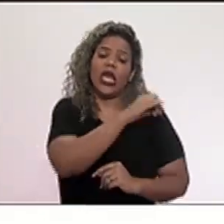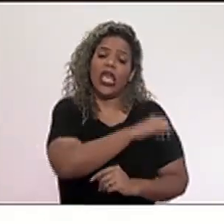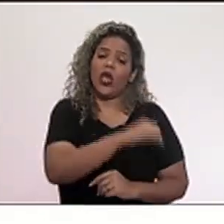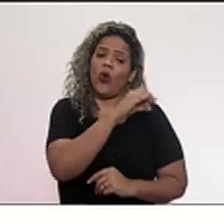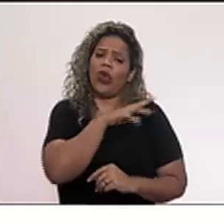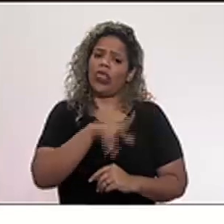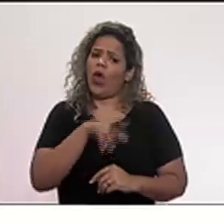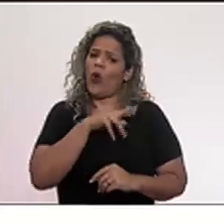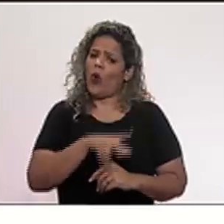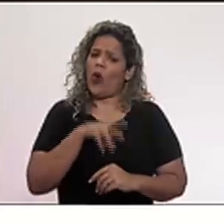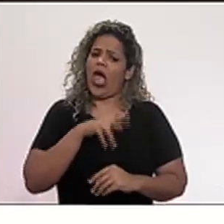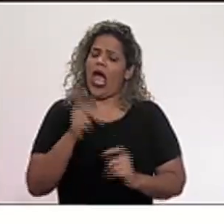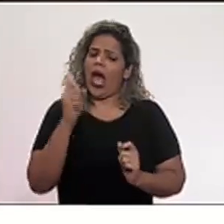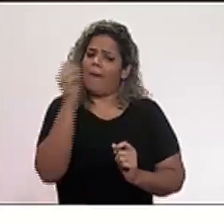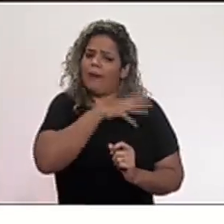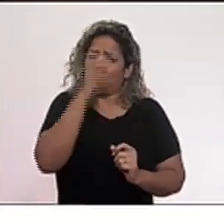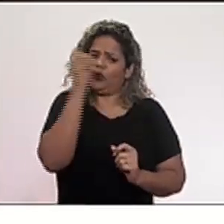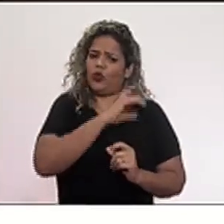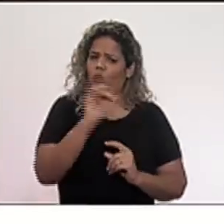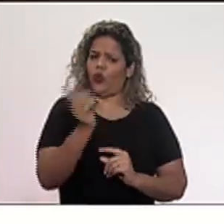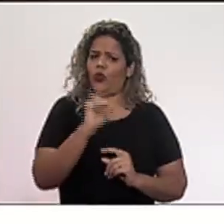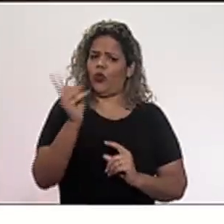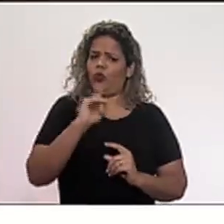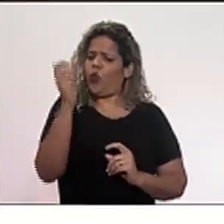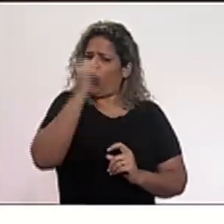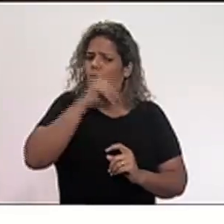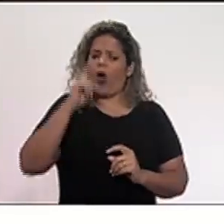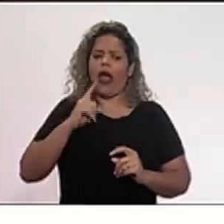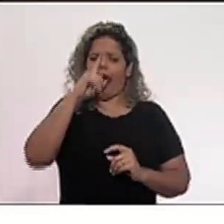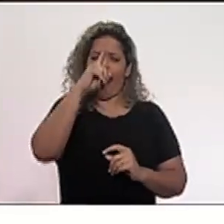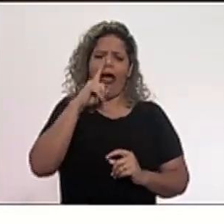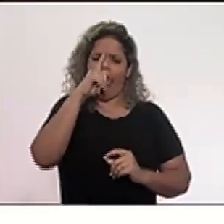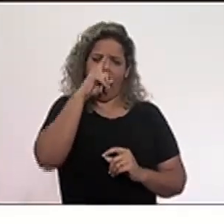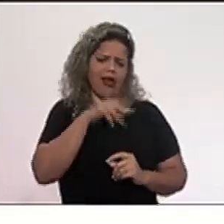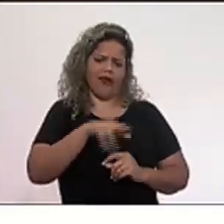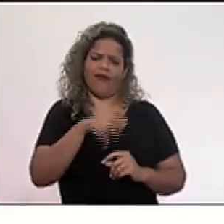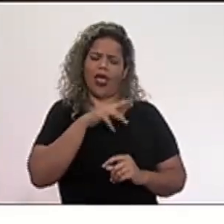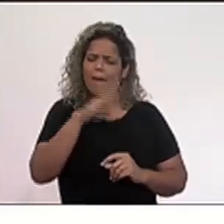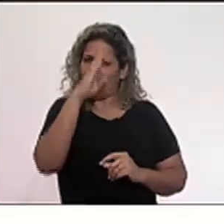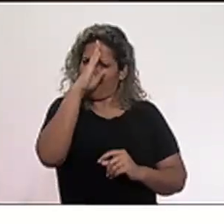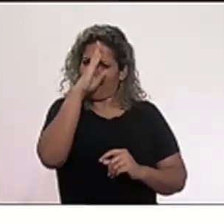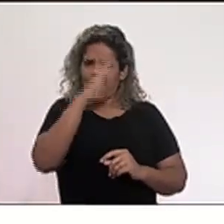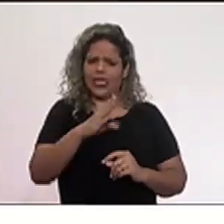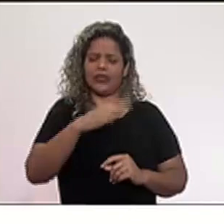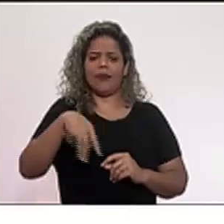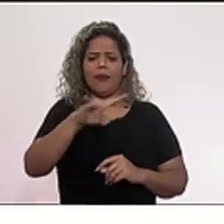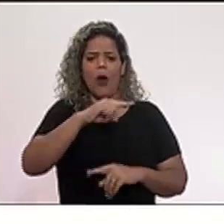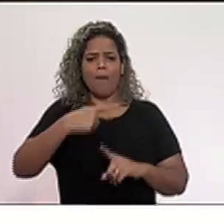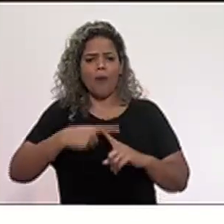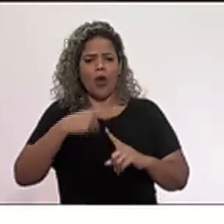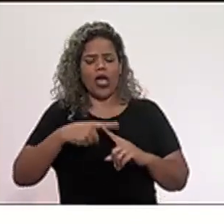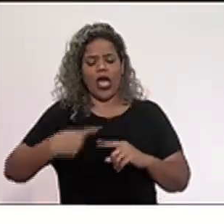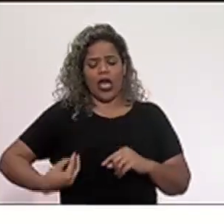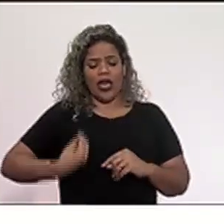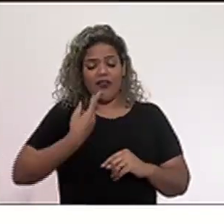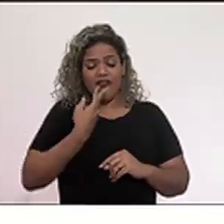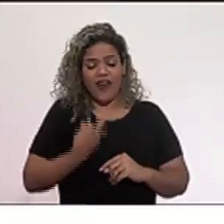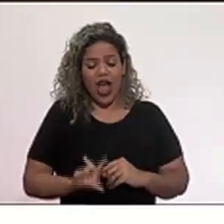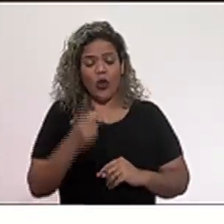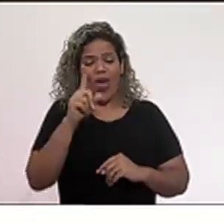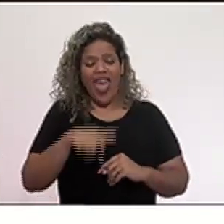Janeiro não é tão absurda assim, não é tão grave assim, principalmente porque estamos falando